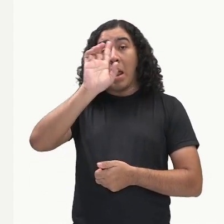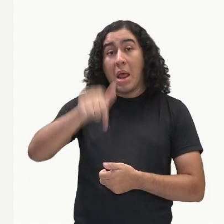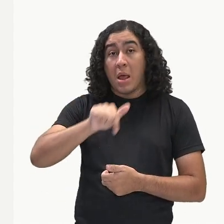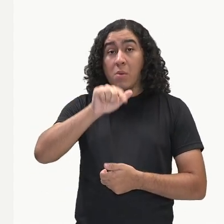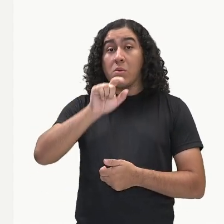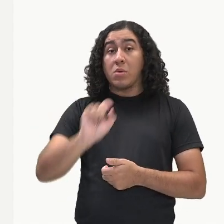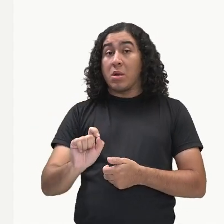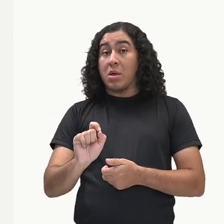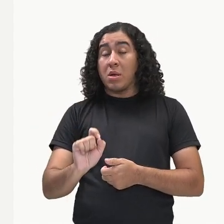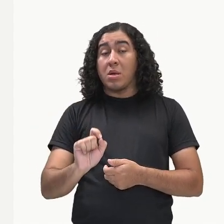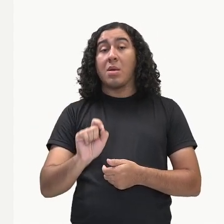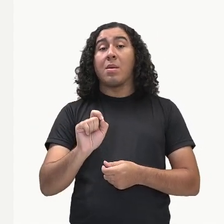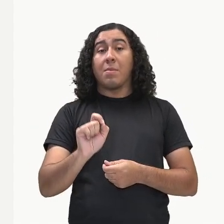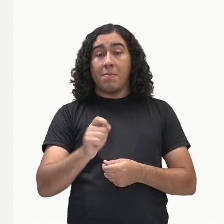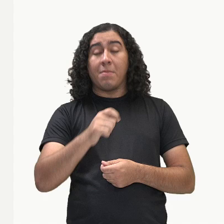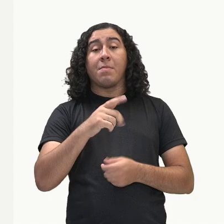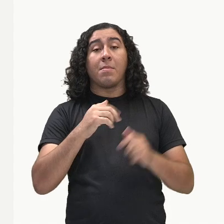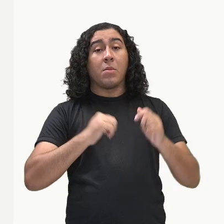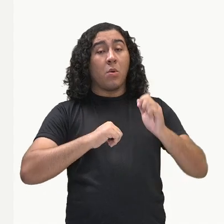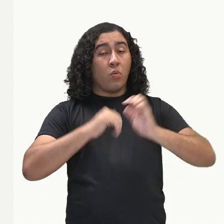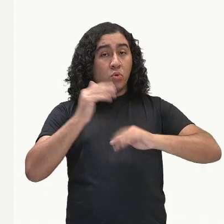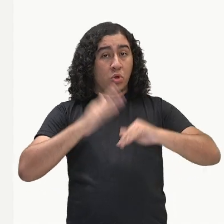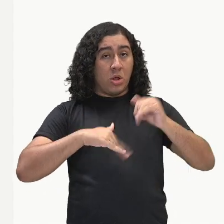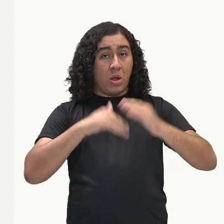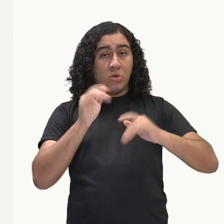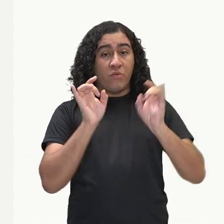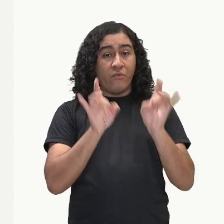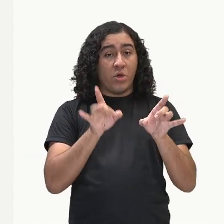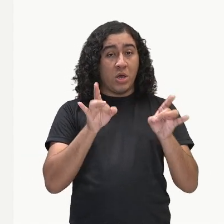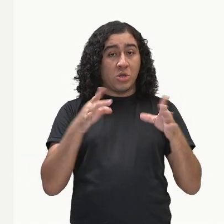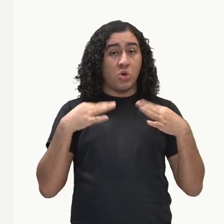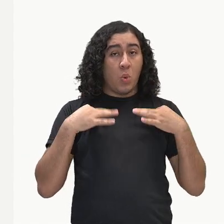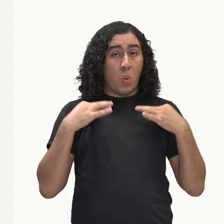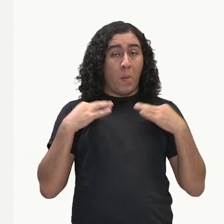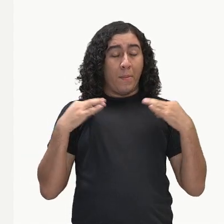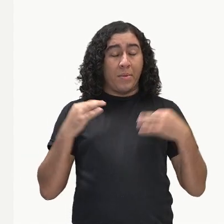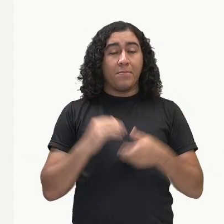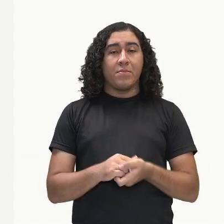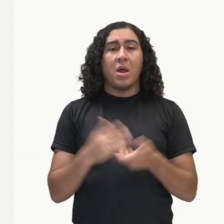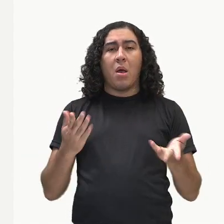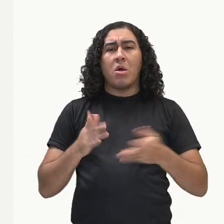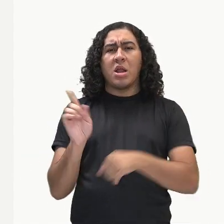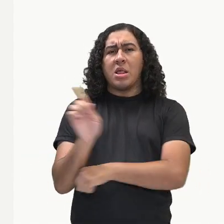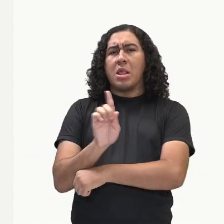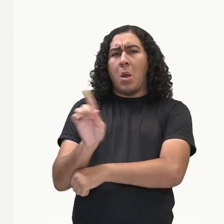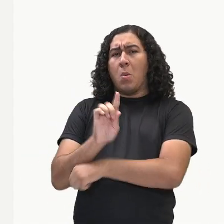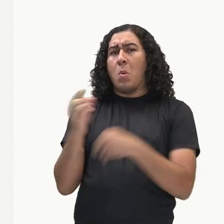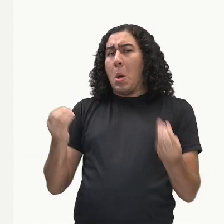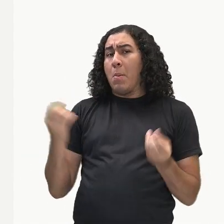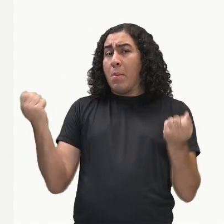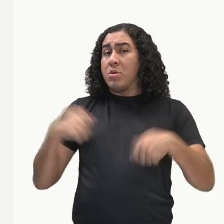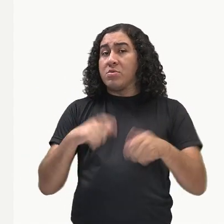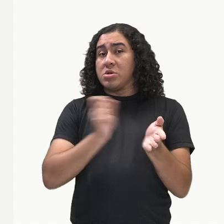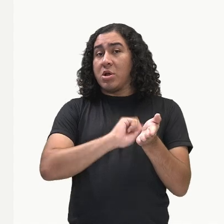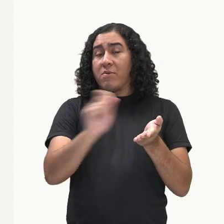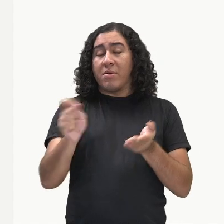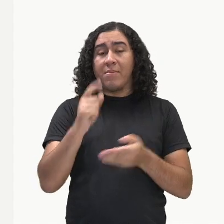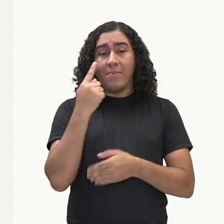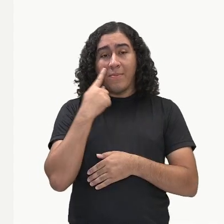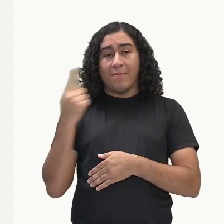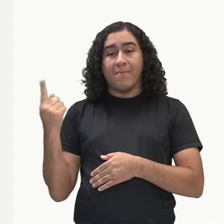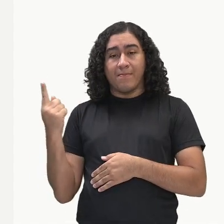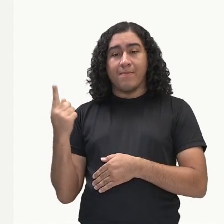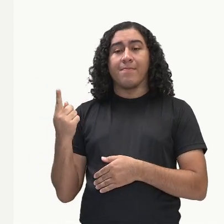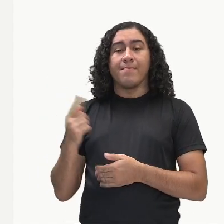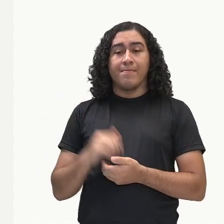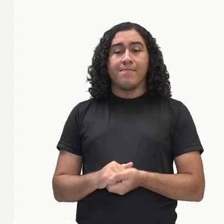uma clothing saleswoman. Vamos ver na forma negativa como eu posso fazer? Então, primeiramente, a forma completa,